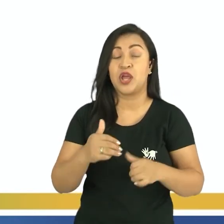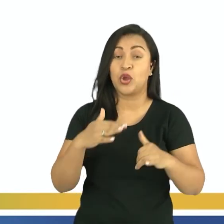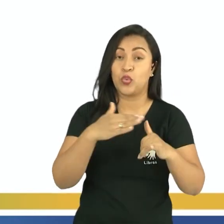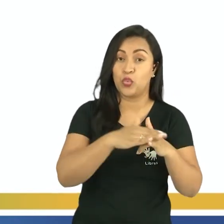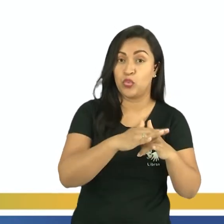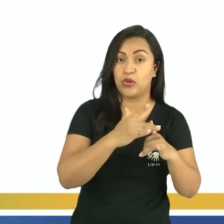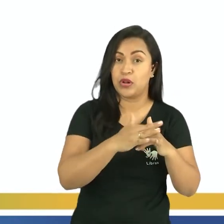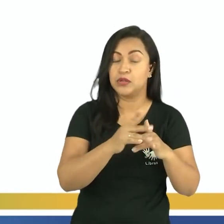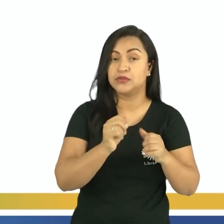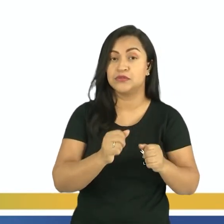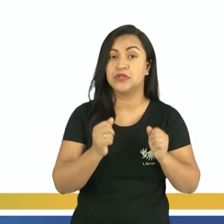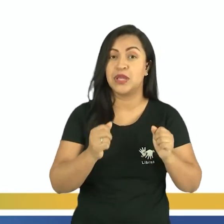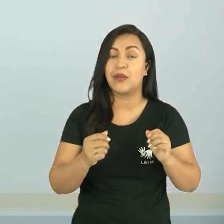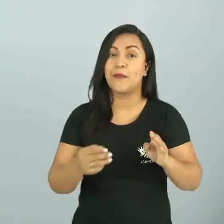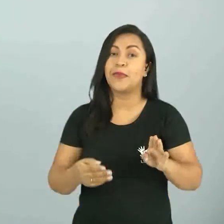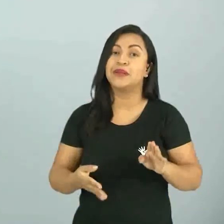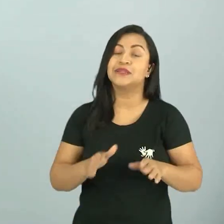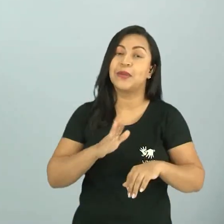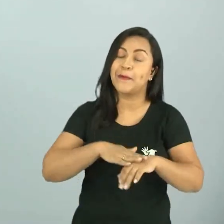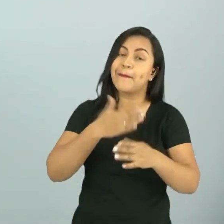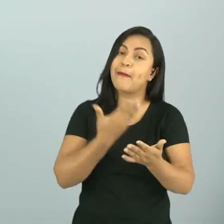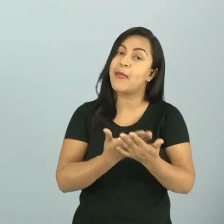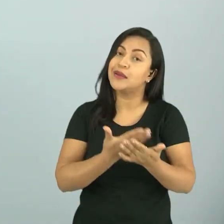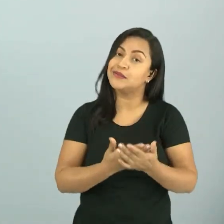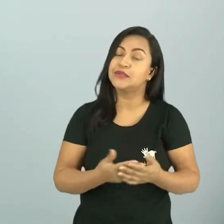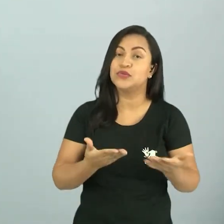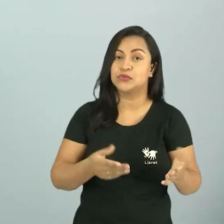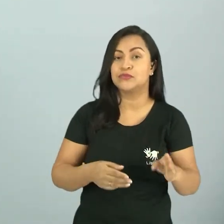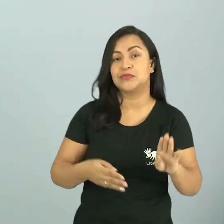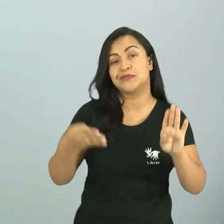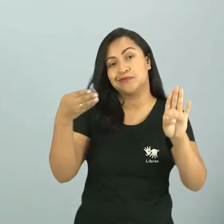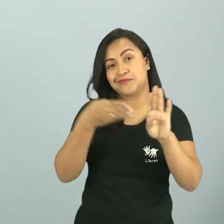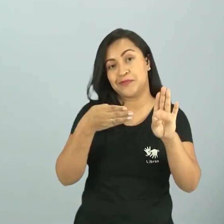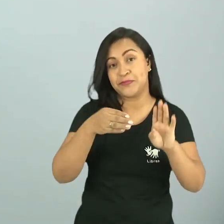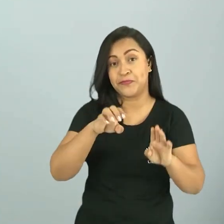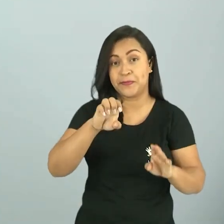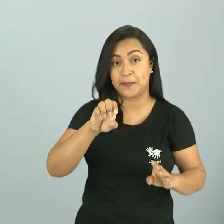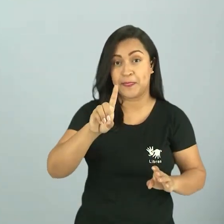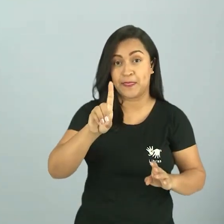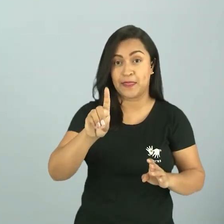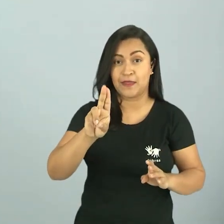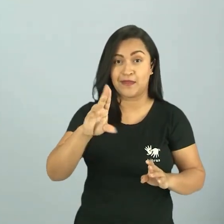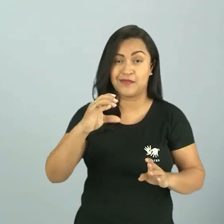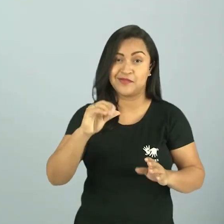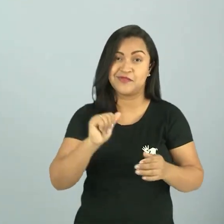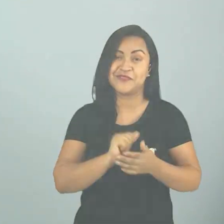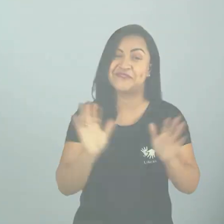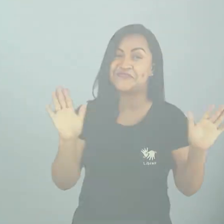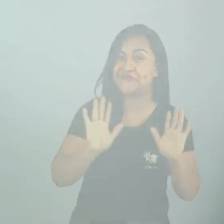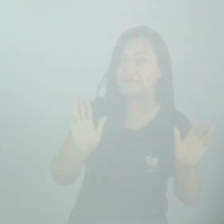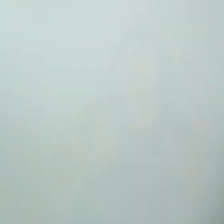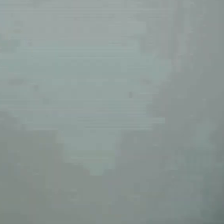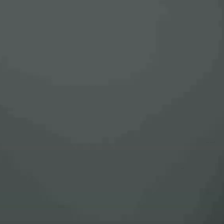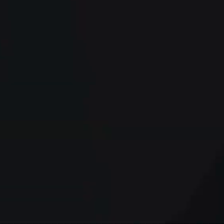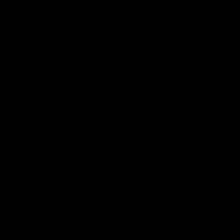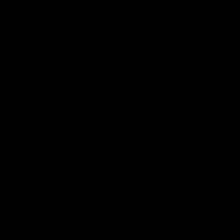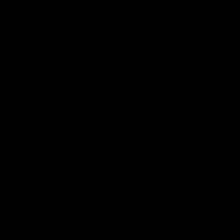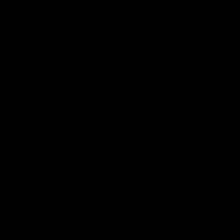para vocês. E para acessar mais aulas, tá, como essa, você vai na plataforma Eduque. Grande abraço, pessoal!